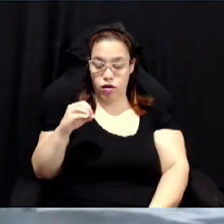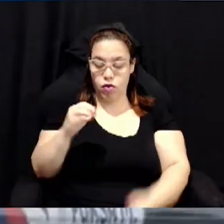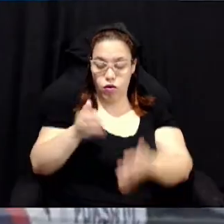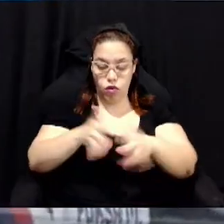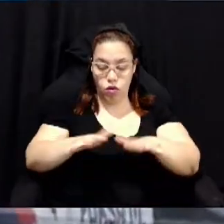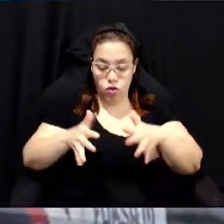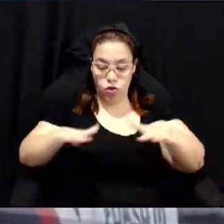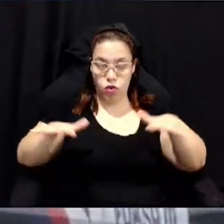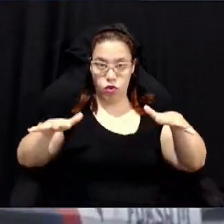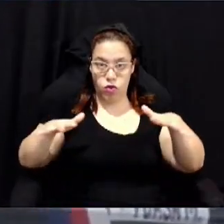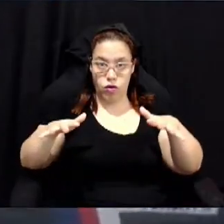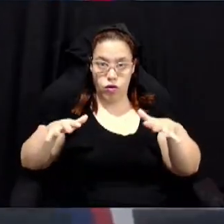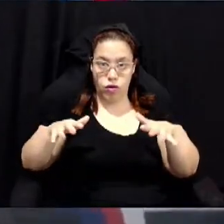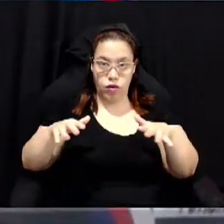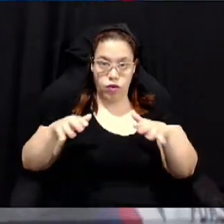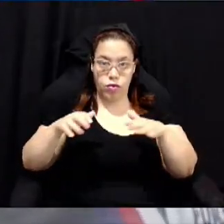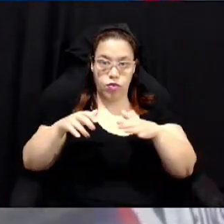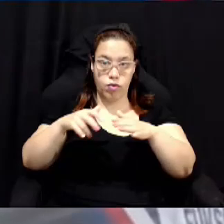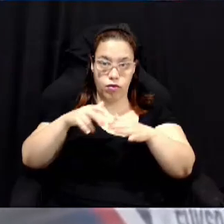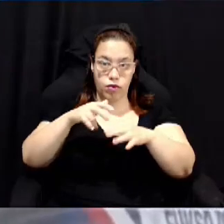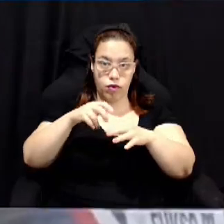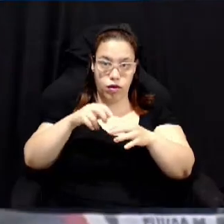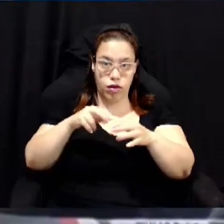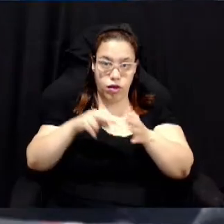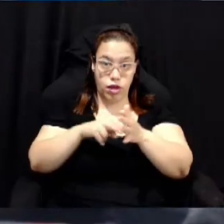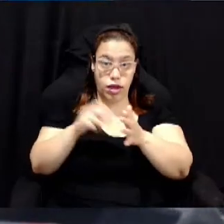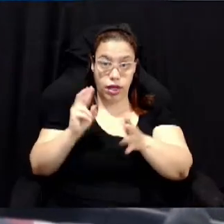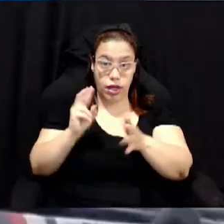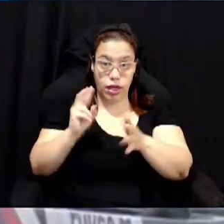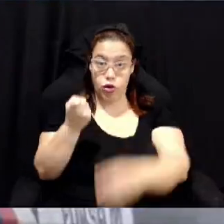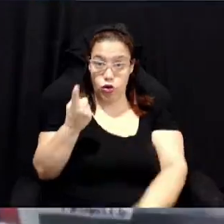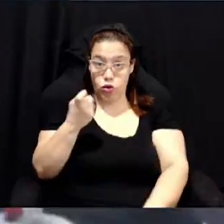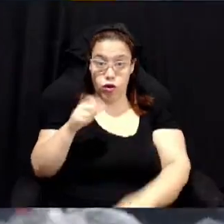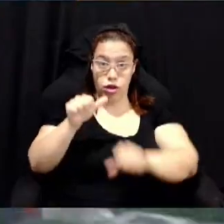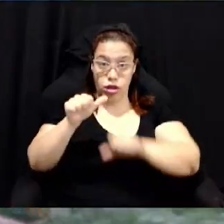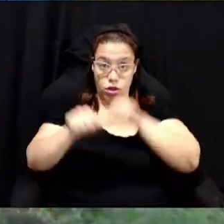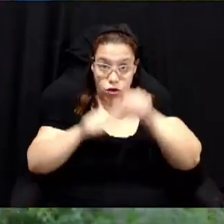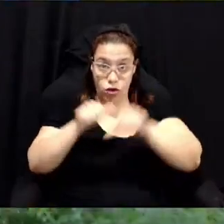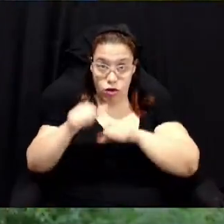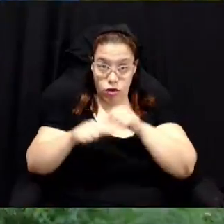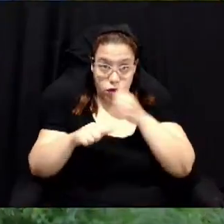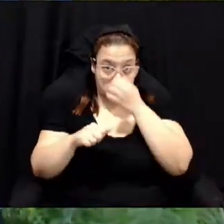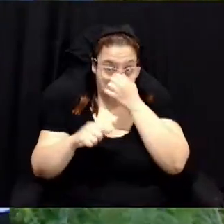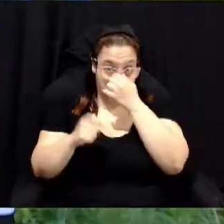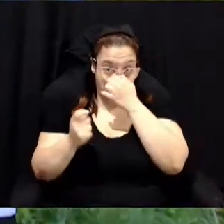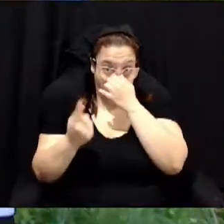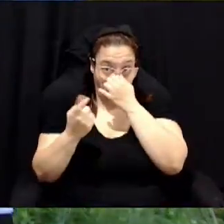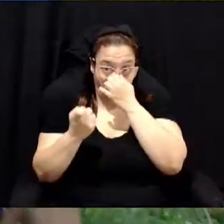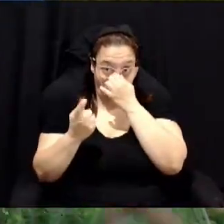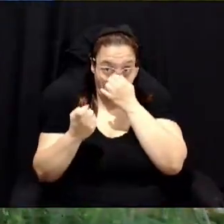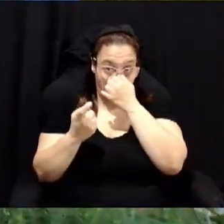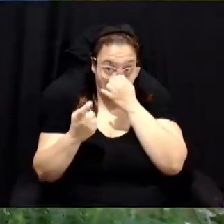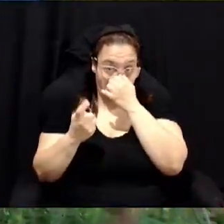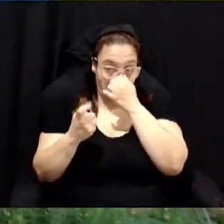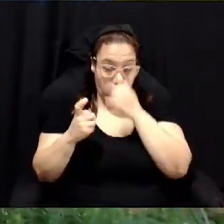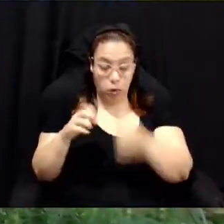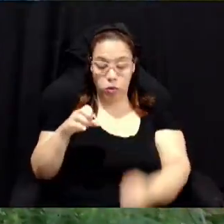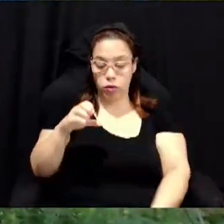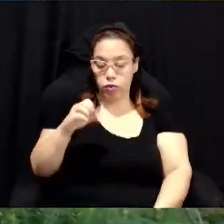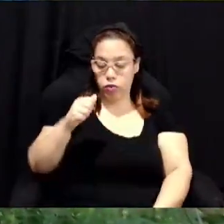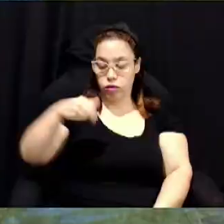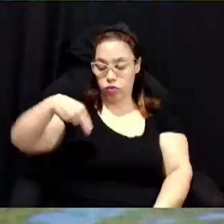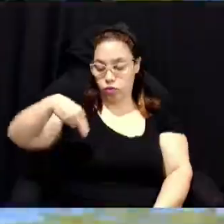pé para fazer a remada, mas sempre de um lado. Às vezes ele até troca, mas é uma pá única, né? Diferente da canoagem, que nós temos